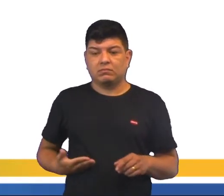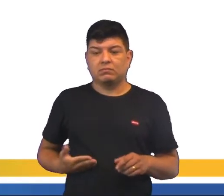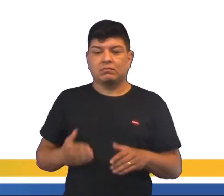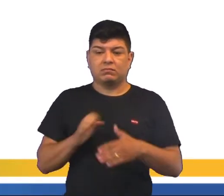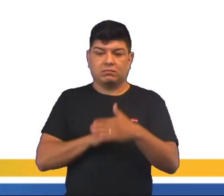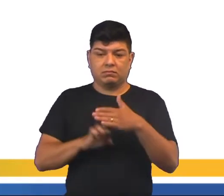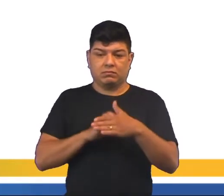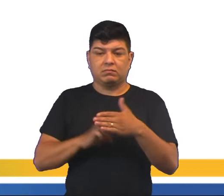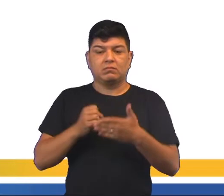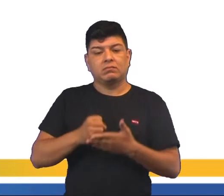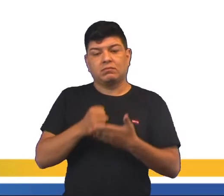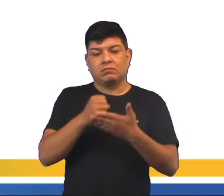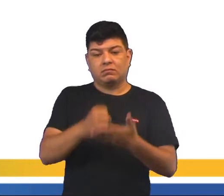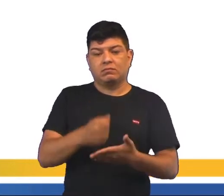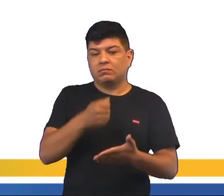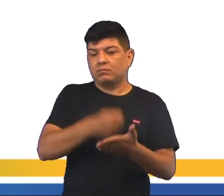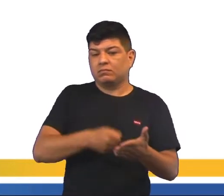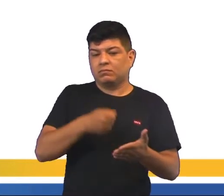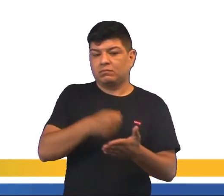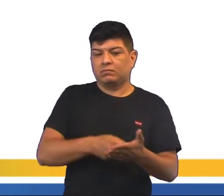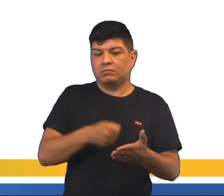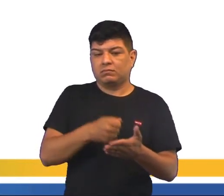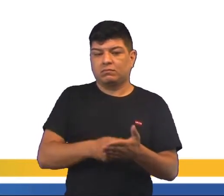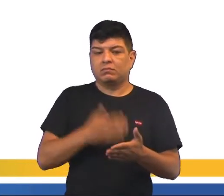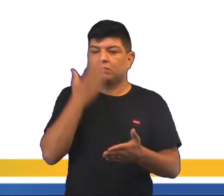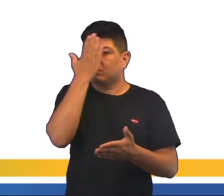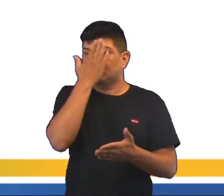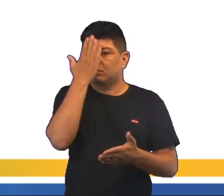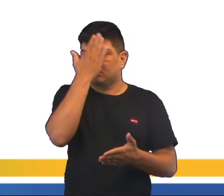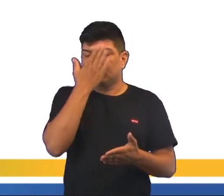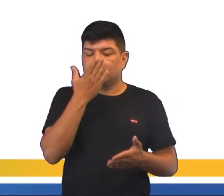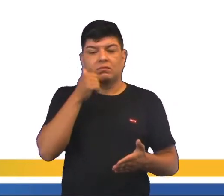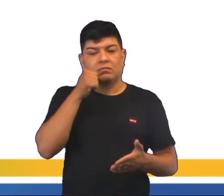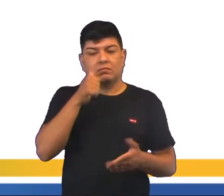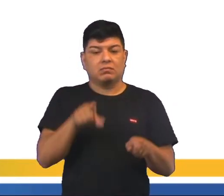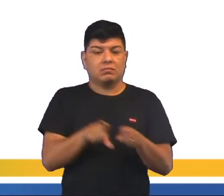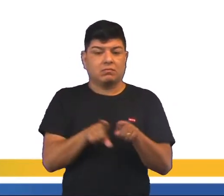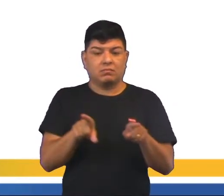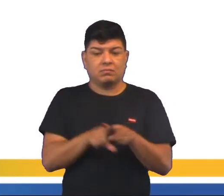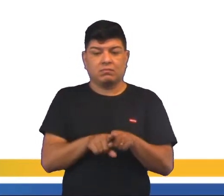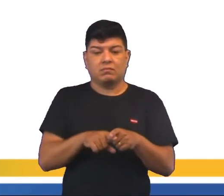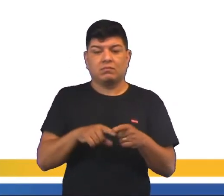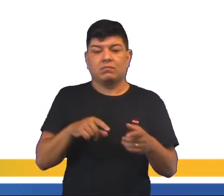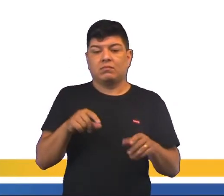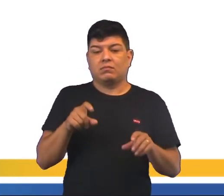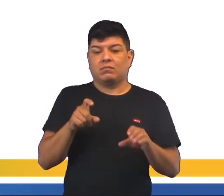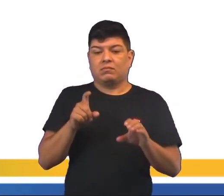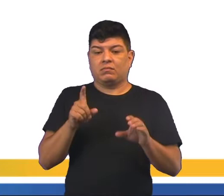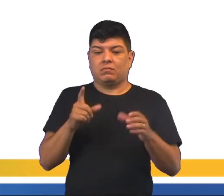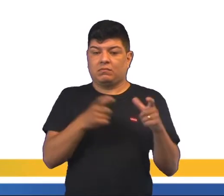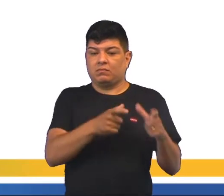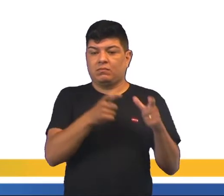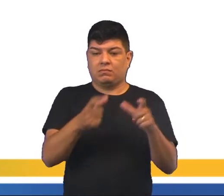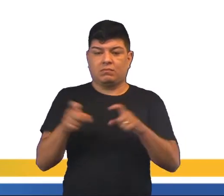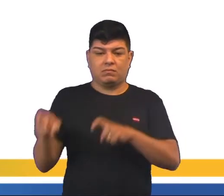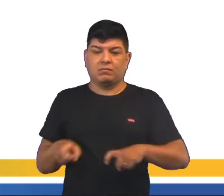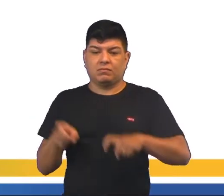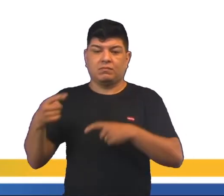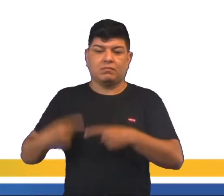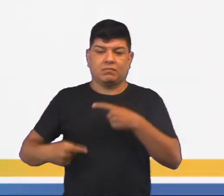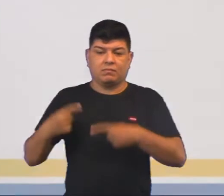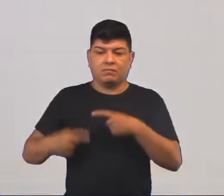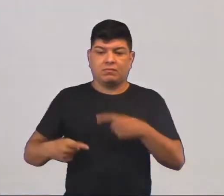tinha apoio de empresários, né, que exploravam, né, cassinos e prostituição, grandes proprietários rurais, né, políticos militares e